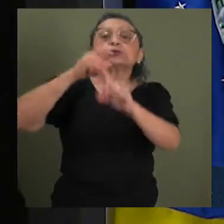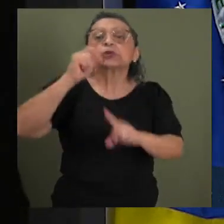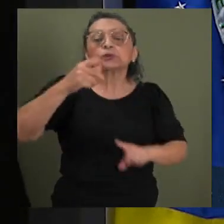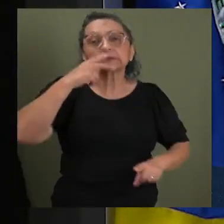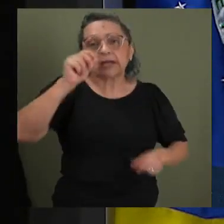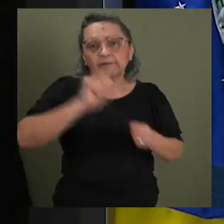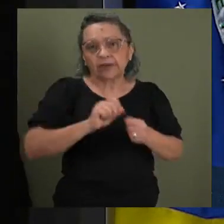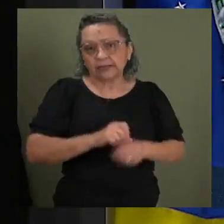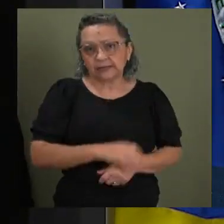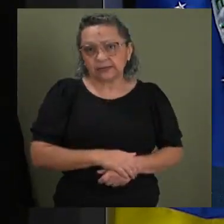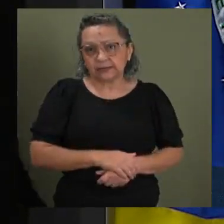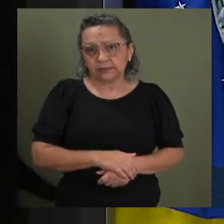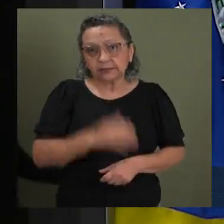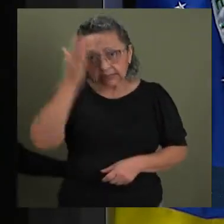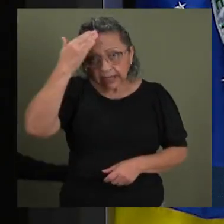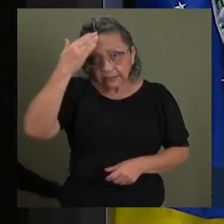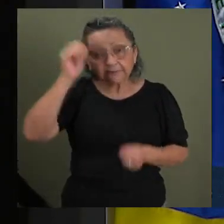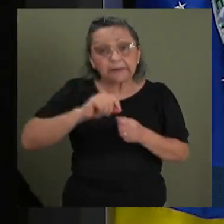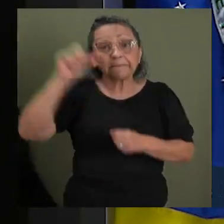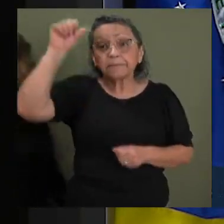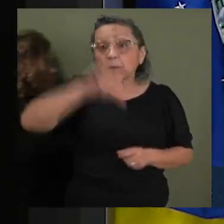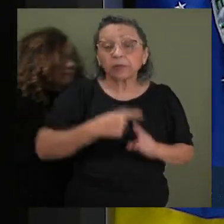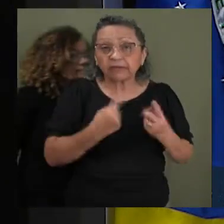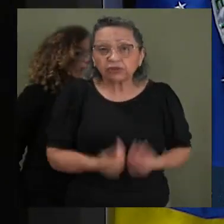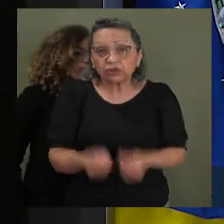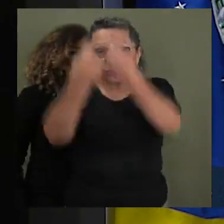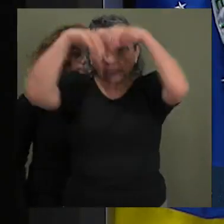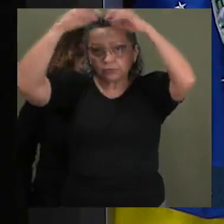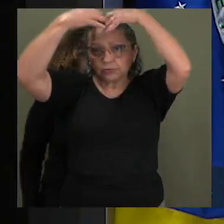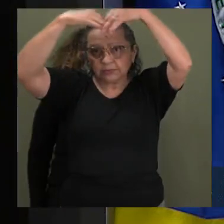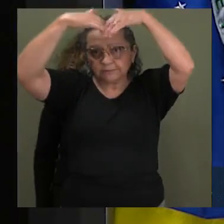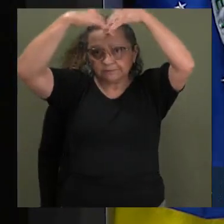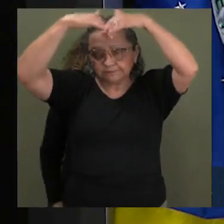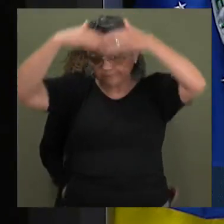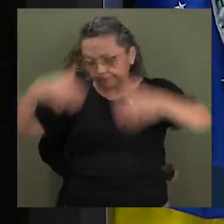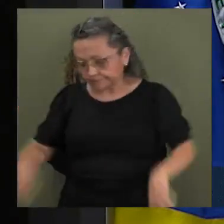E faz uma coisa, pior ainda, porque vai para o cérebro.